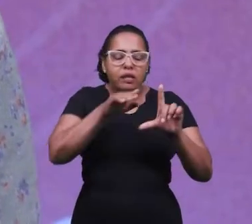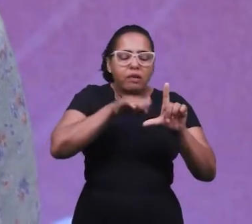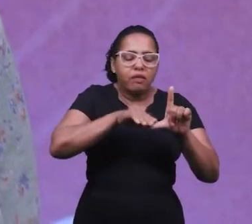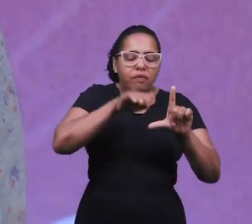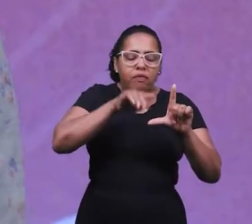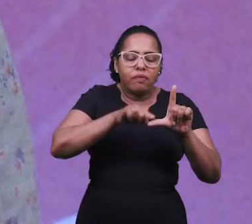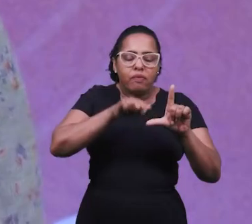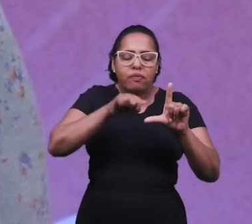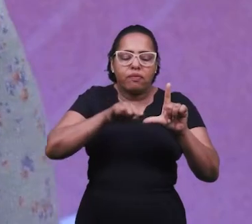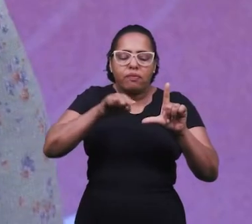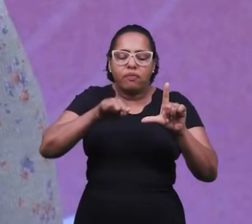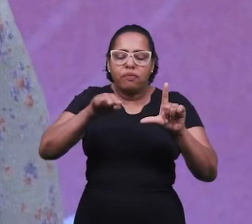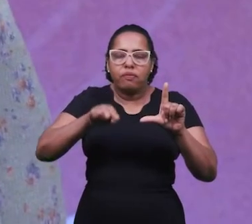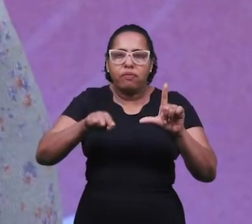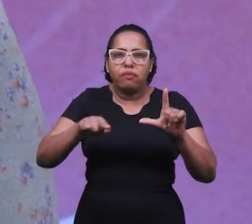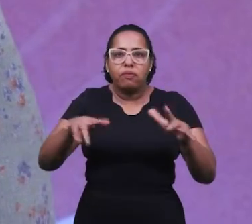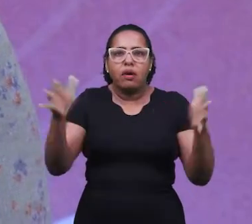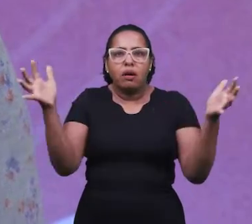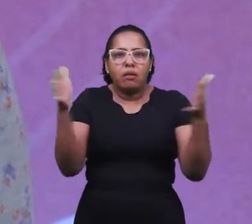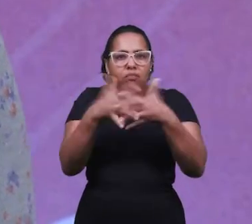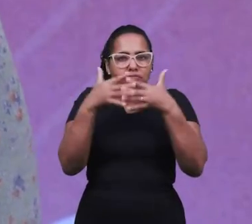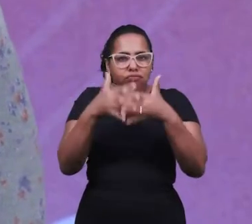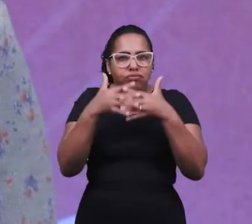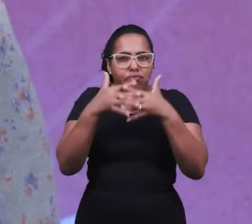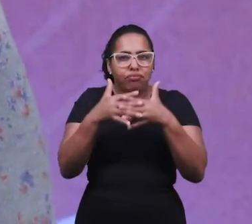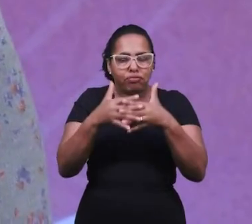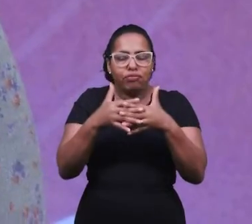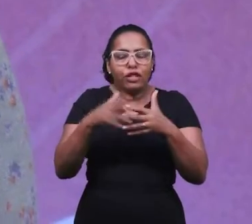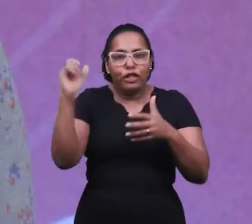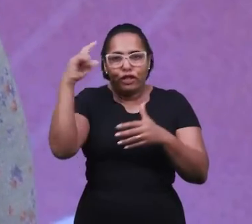esse adolescente é algo mais complexo, é algo mais